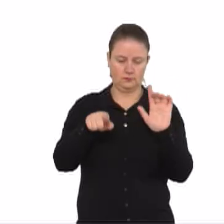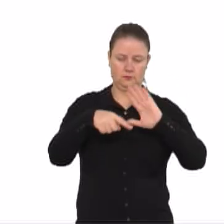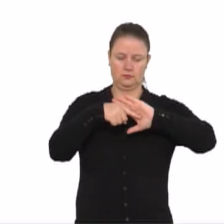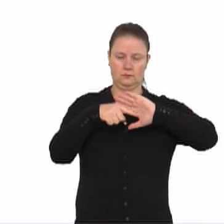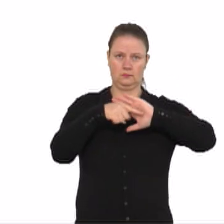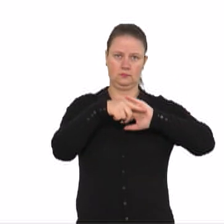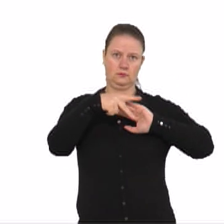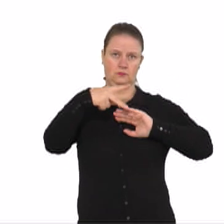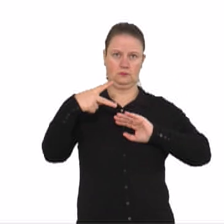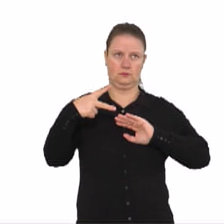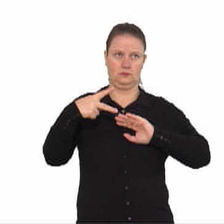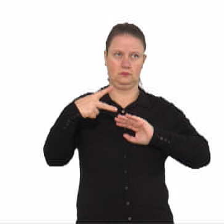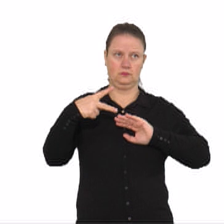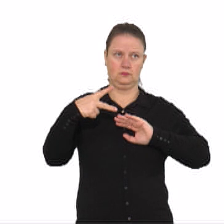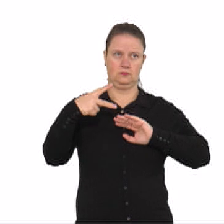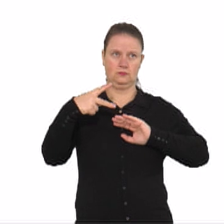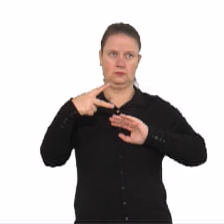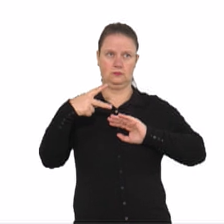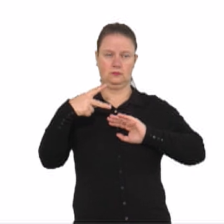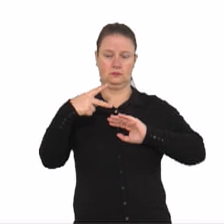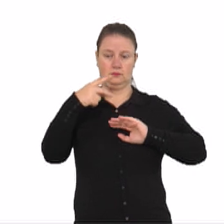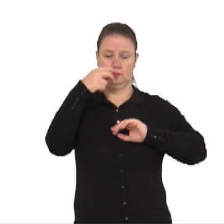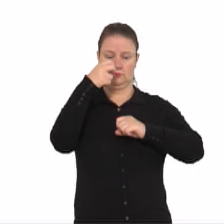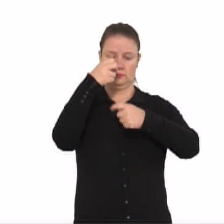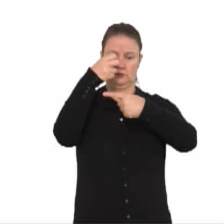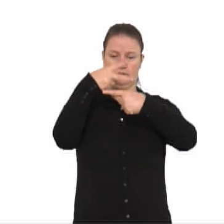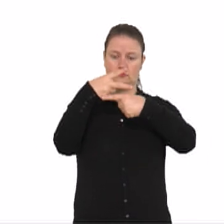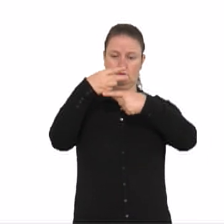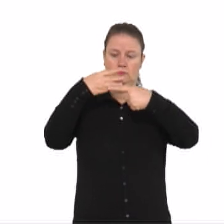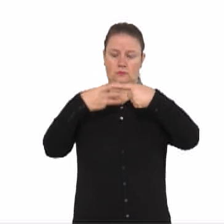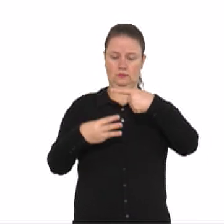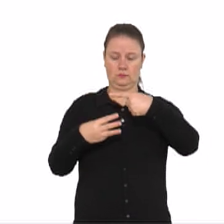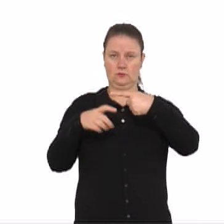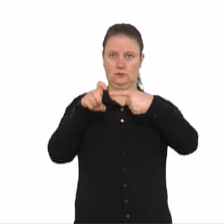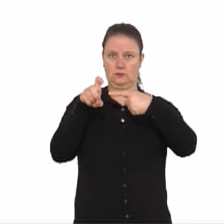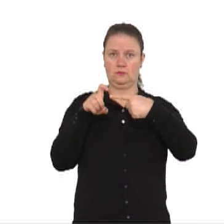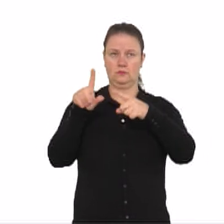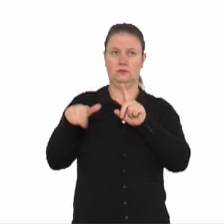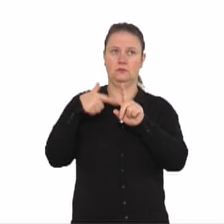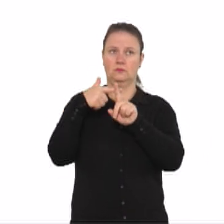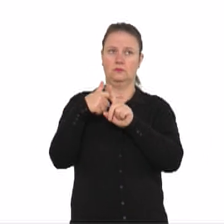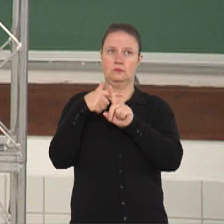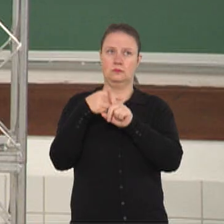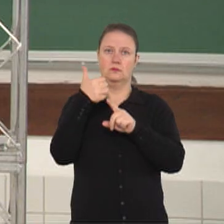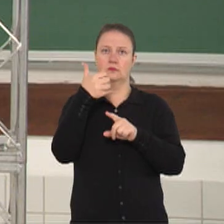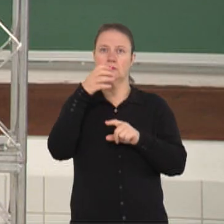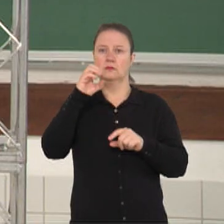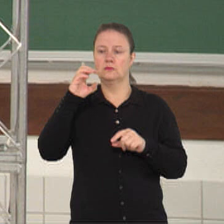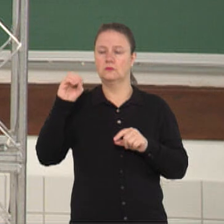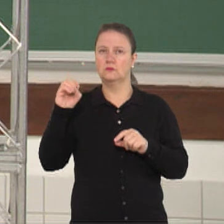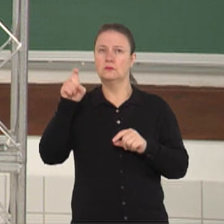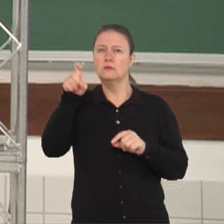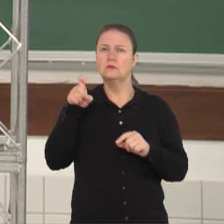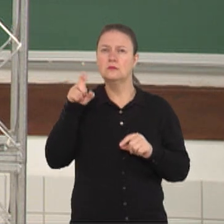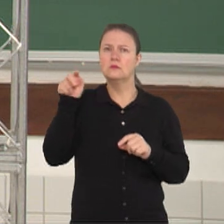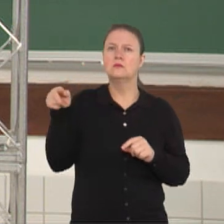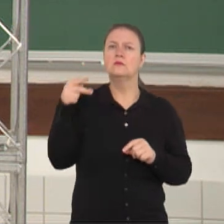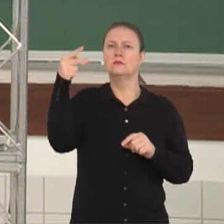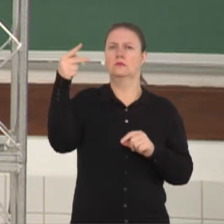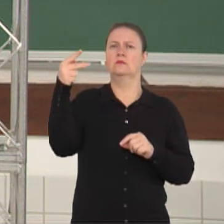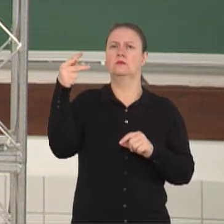menos 2/3 de x mais 100x². Nós somos tão acostumados, às vezes, a usar